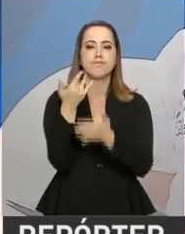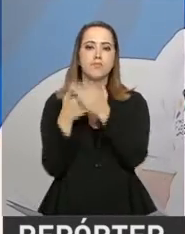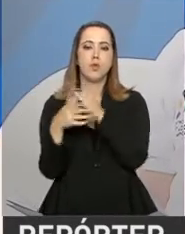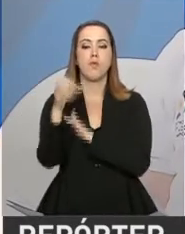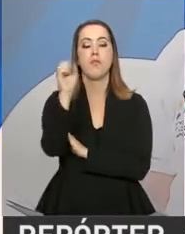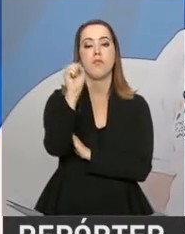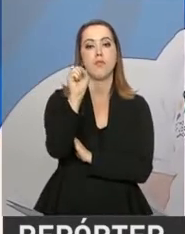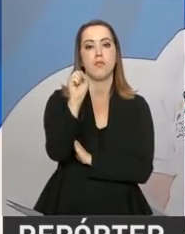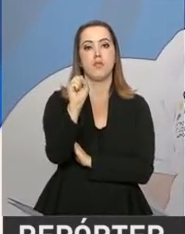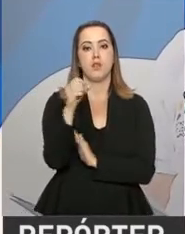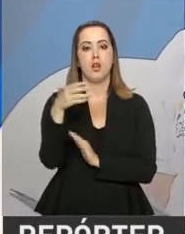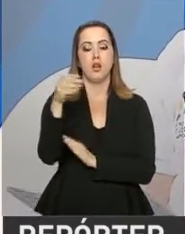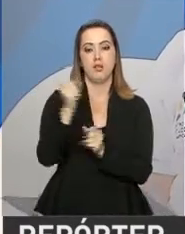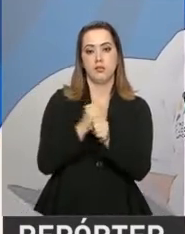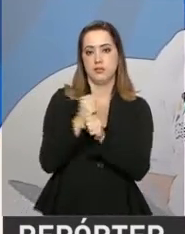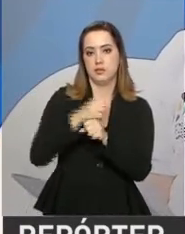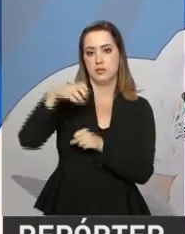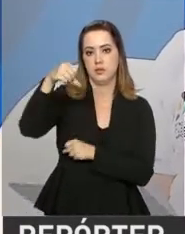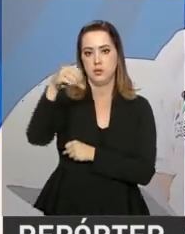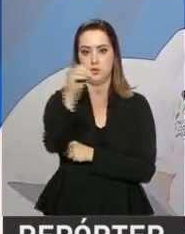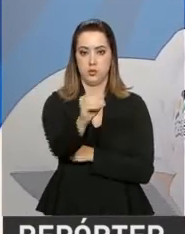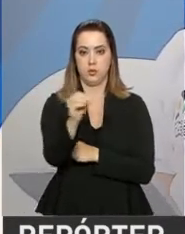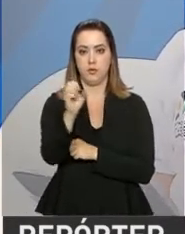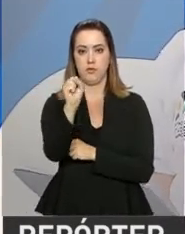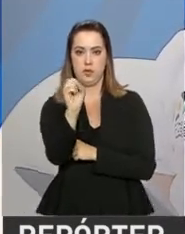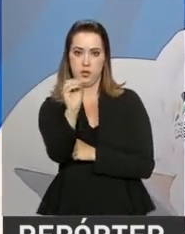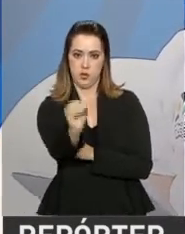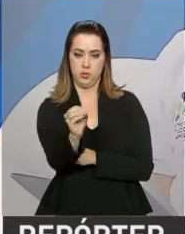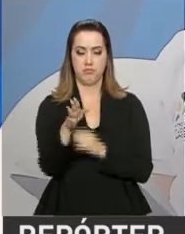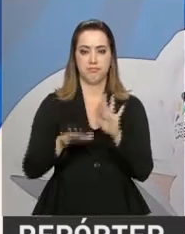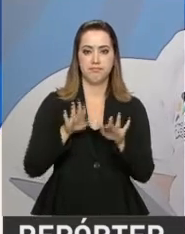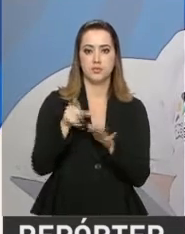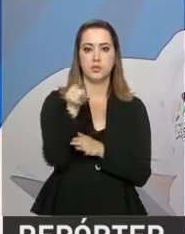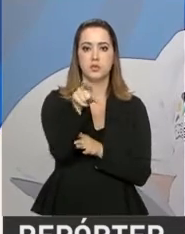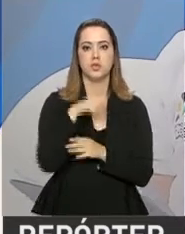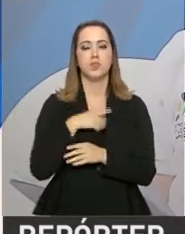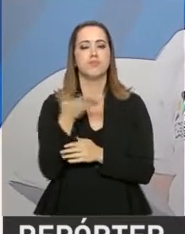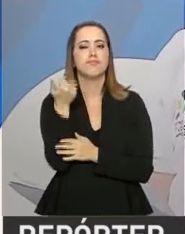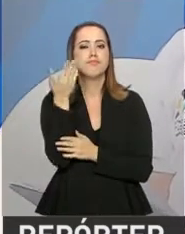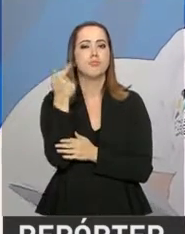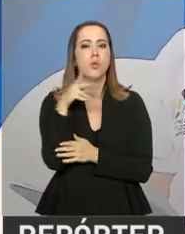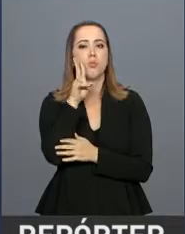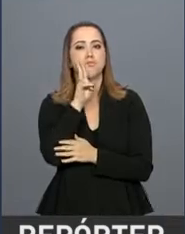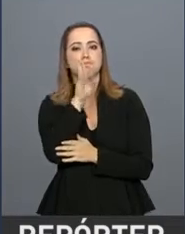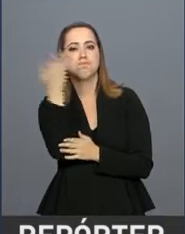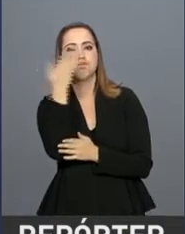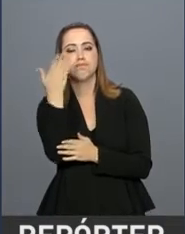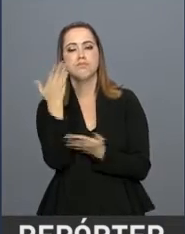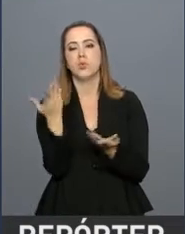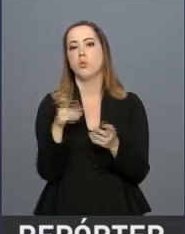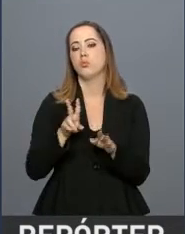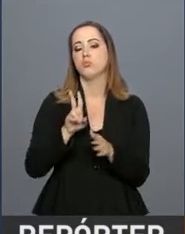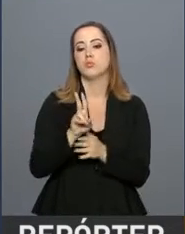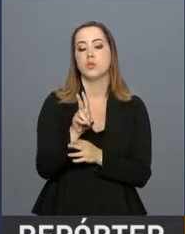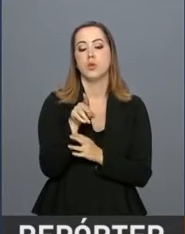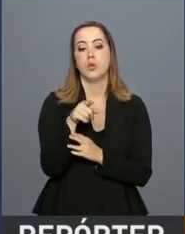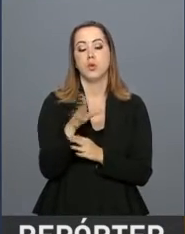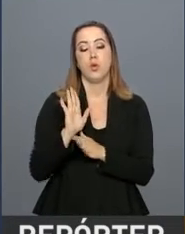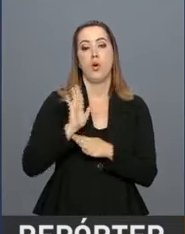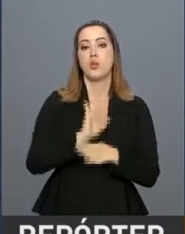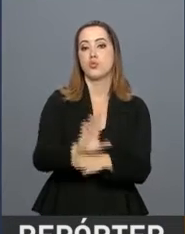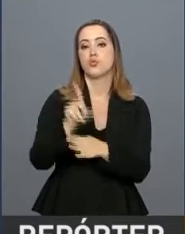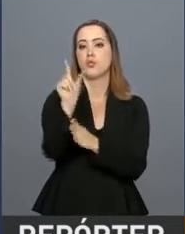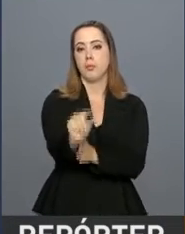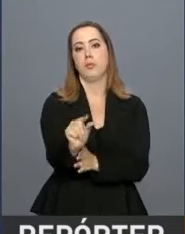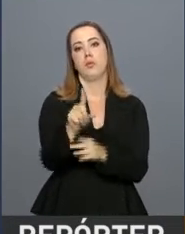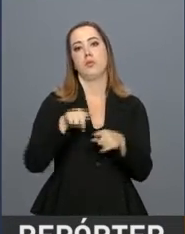de arremesso de peso, em uma época em que o esporte paralímpico tinha pouca visibilidade. Na verdade, os incentivos eram poucos, mas